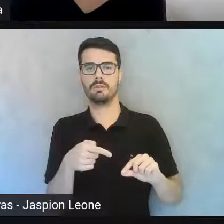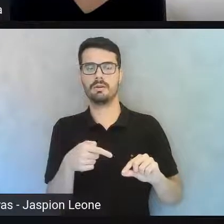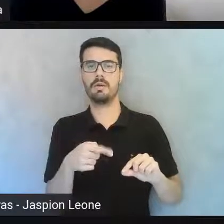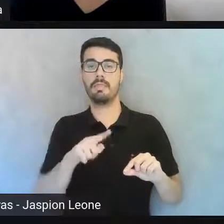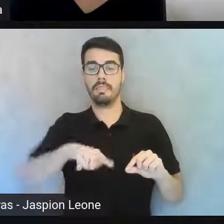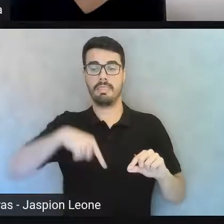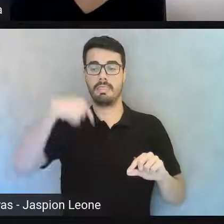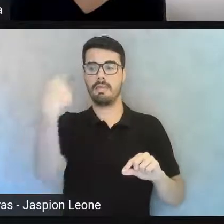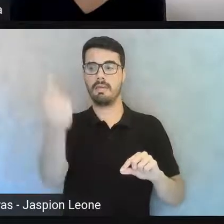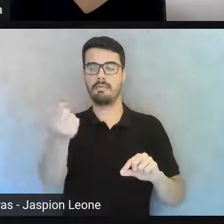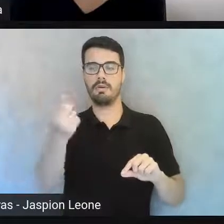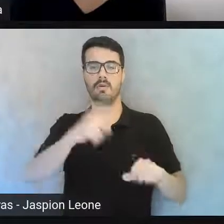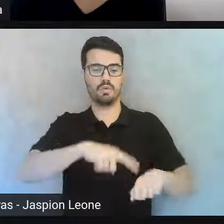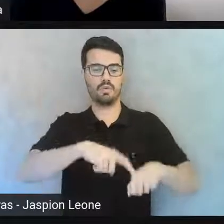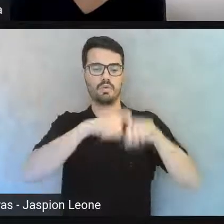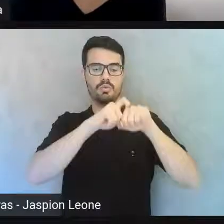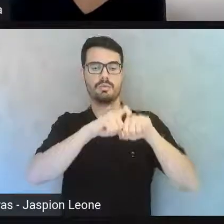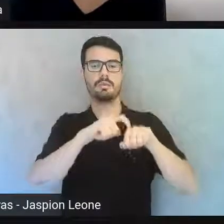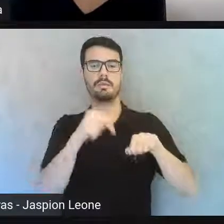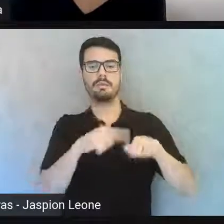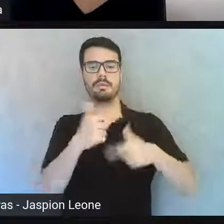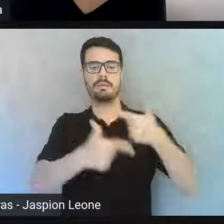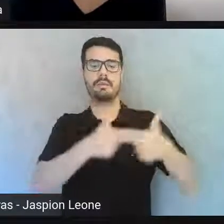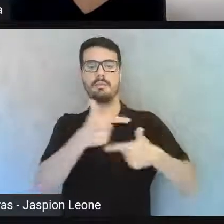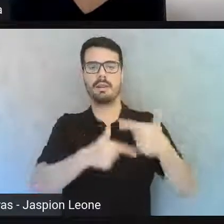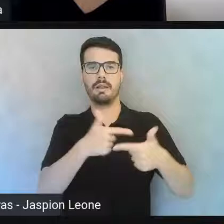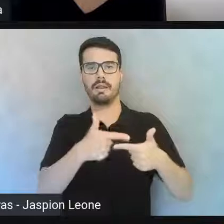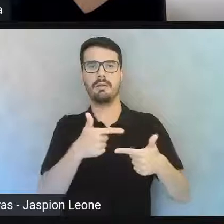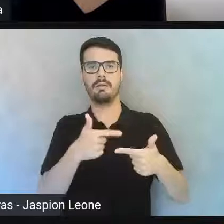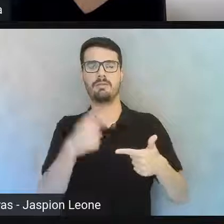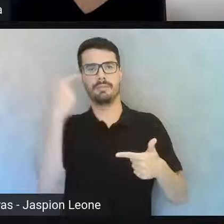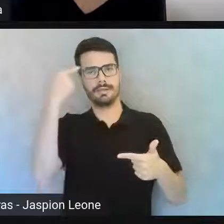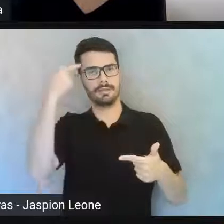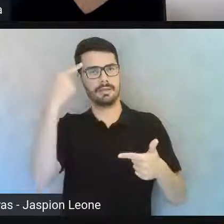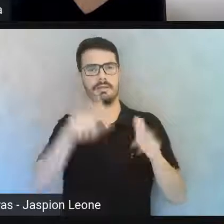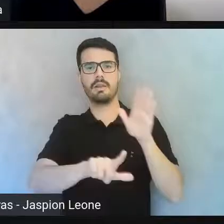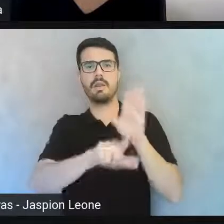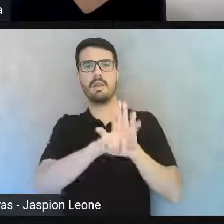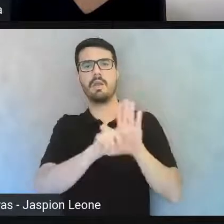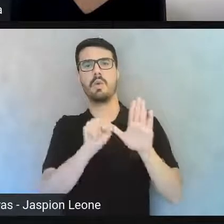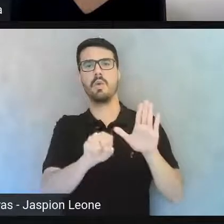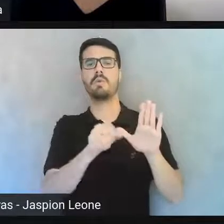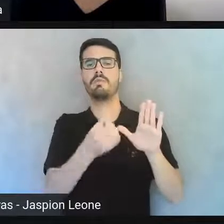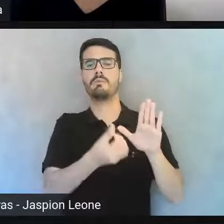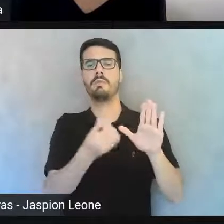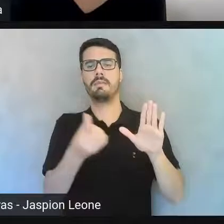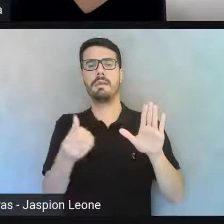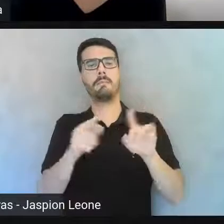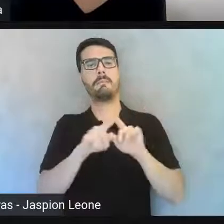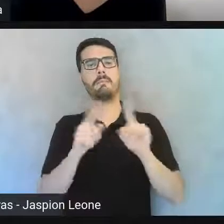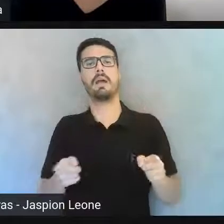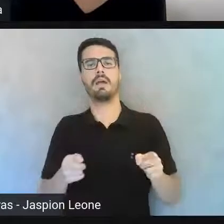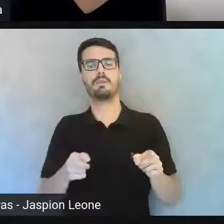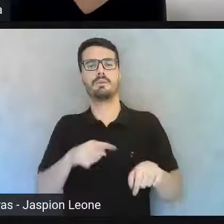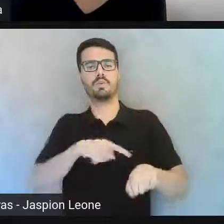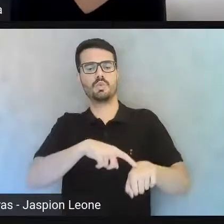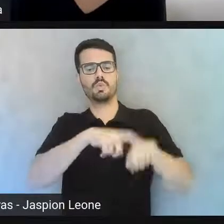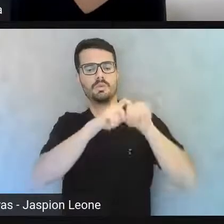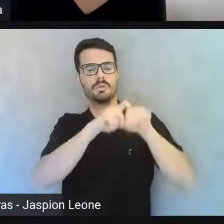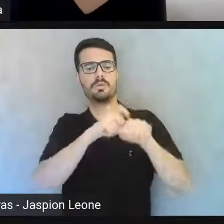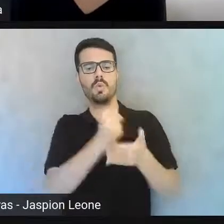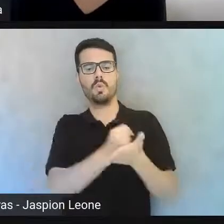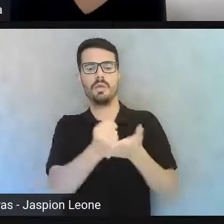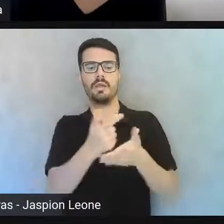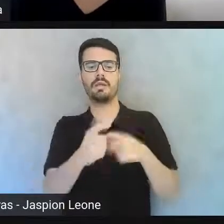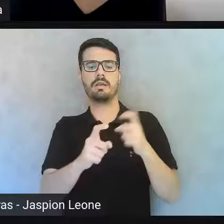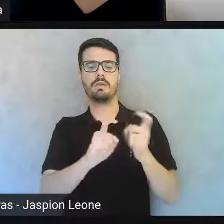posteriormente, com suspensão do serviço, agora pensando na 8666, não suspensão do contrato de trabalho em si, mas suspensão do contrato administrativo, como